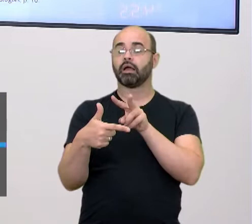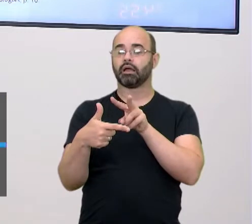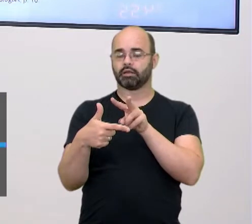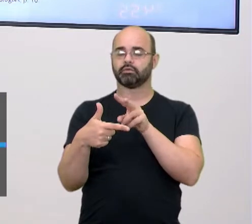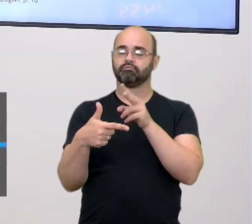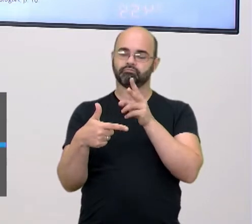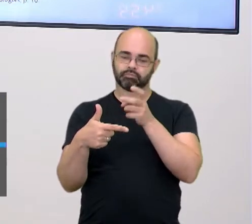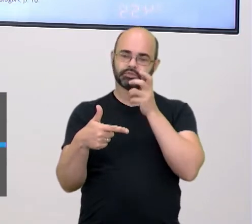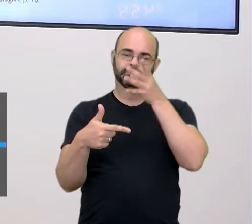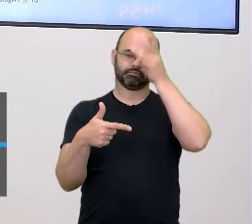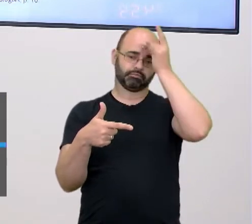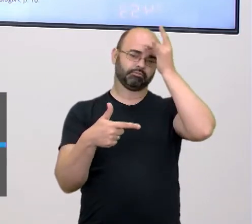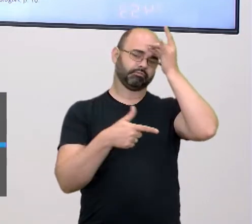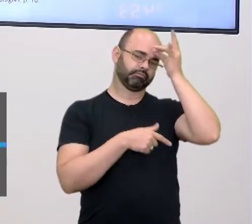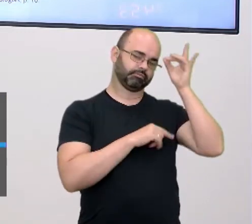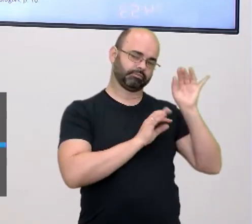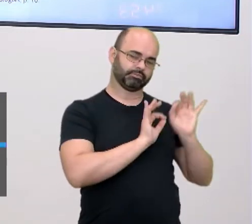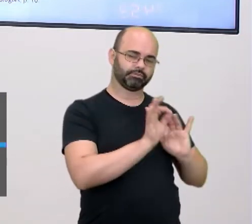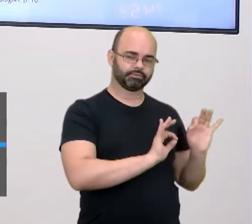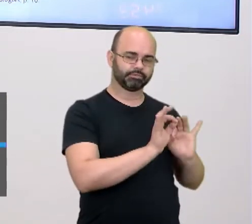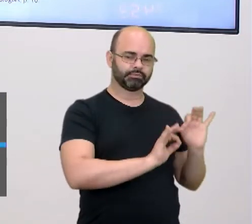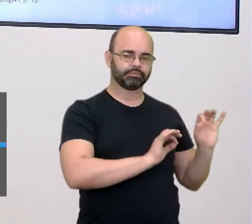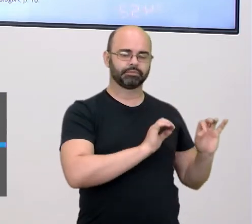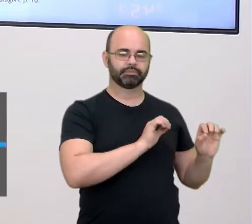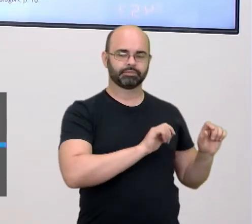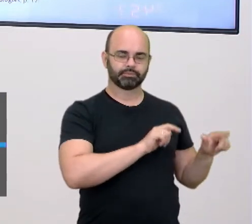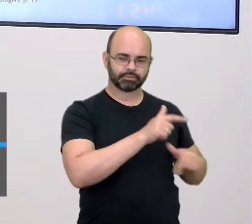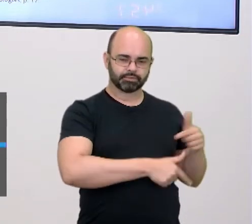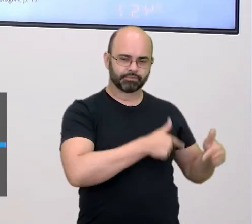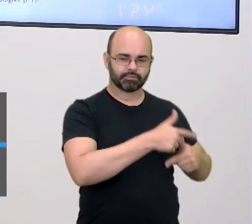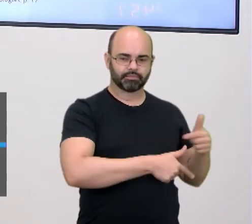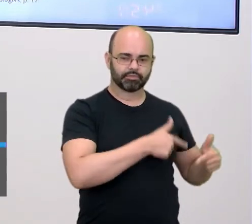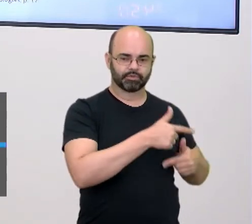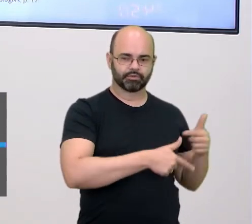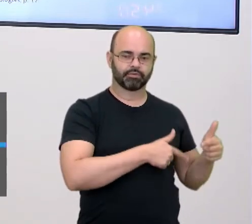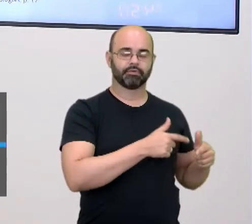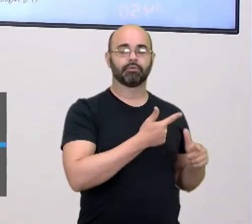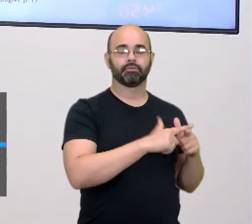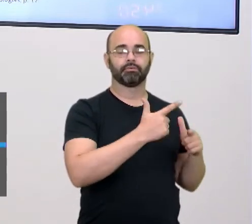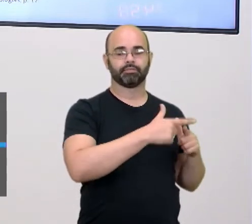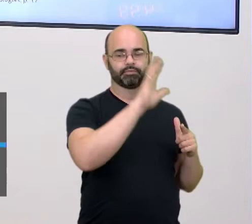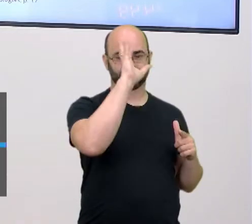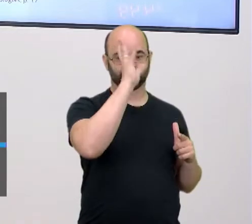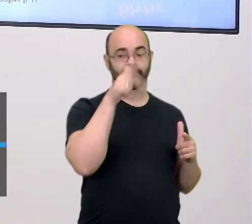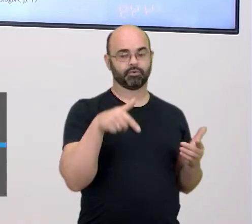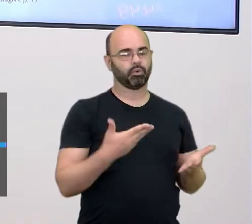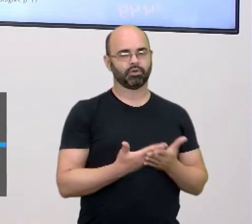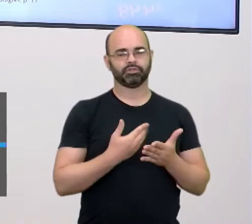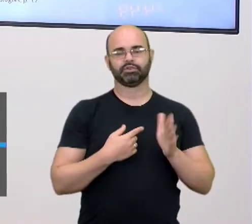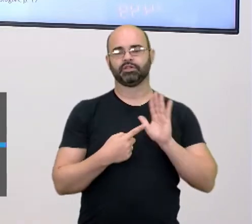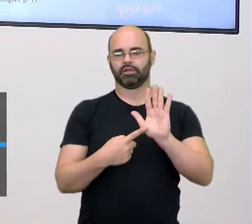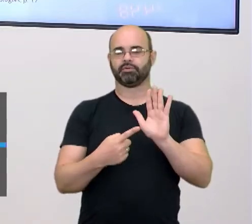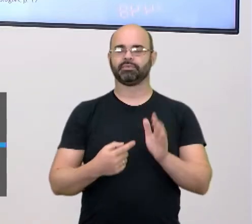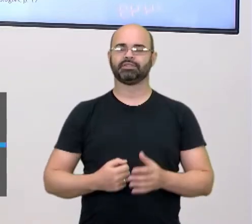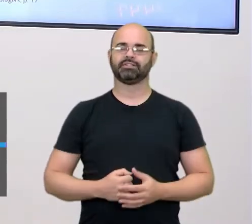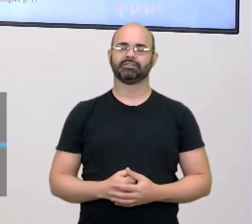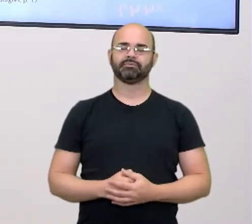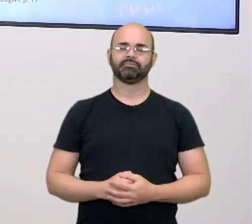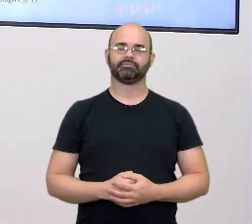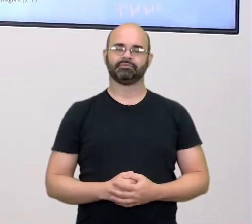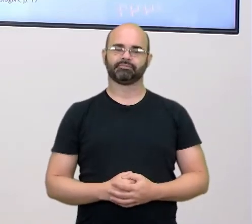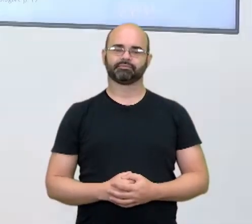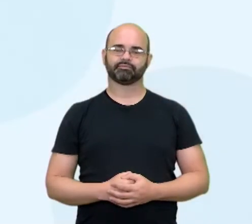o conceito aí que a gente vai apresentar, que vai mostrar para vocês na aula de hoje. Bom, Temos aí, antes de começar a aula,